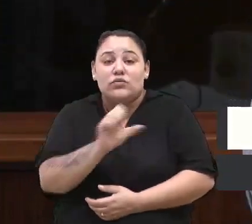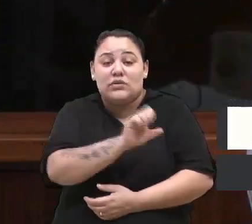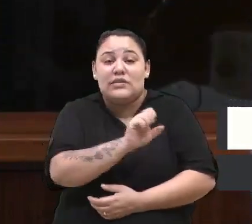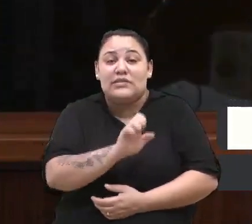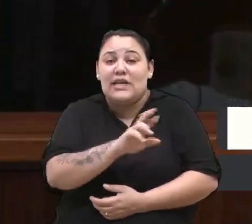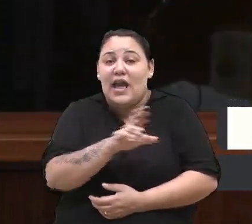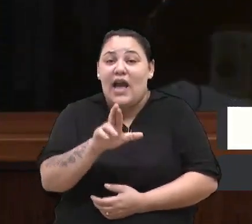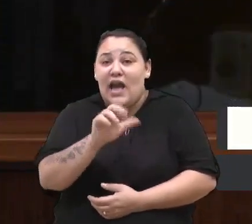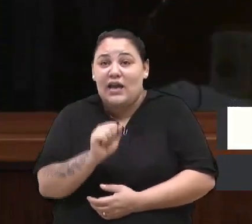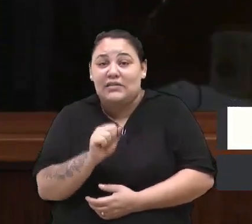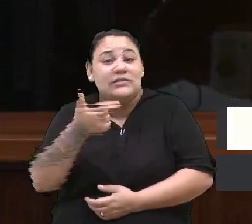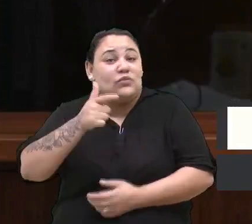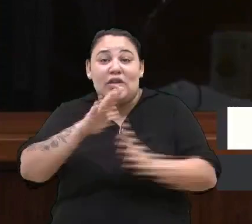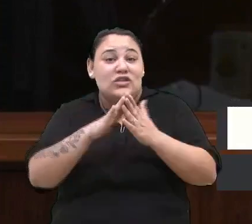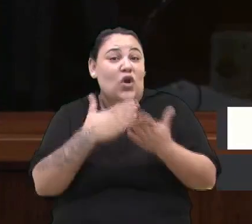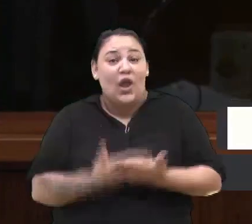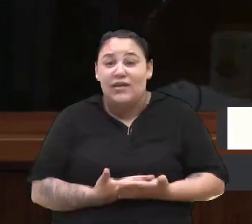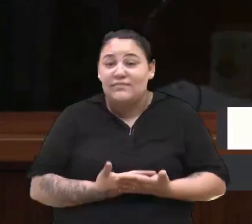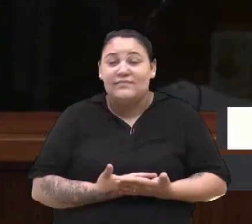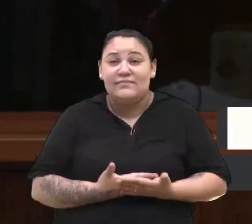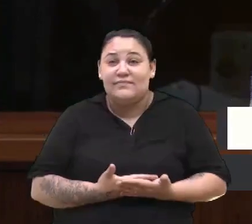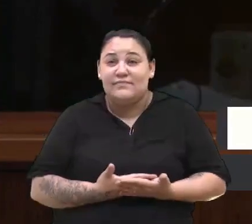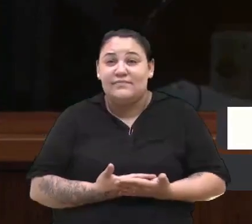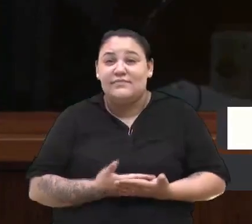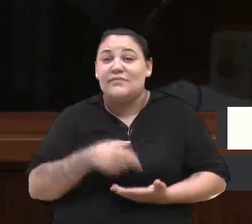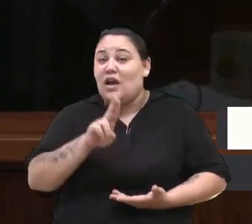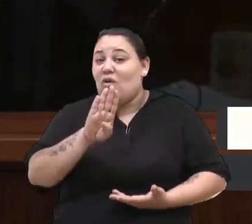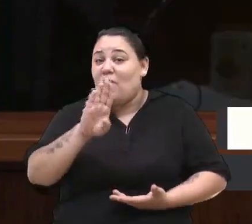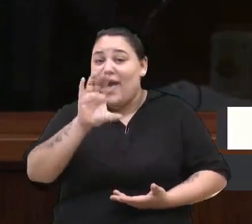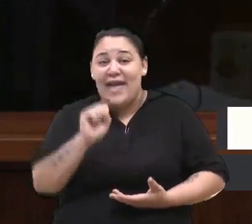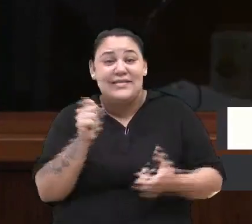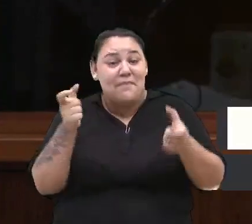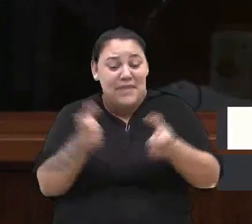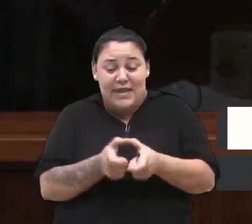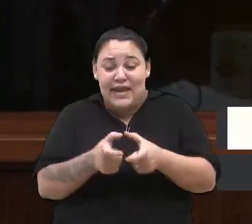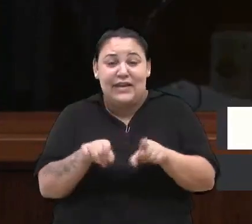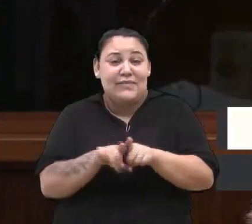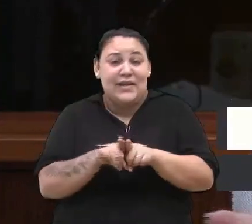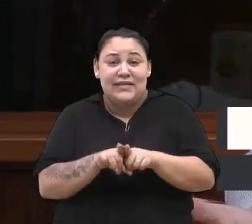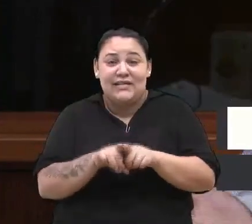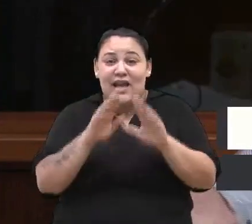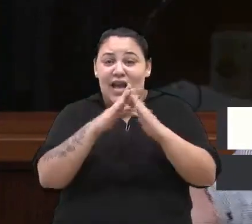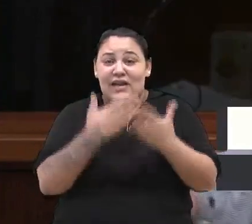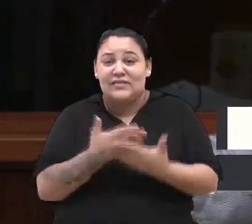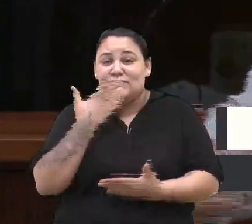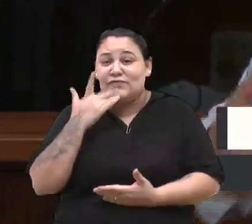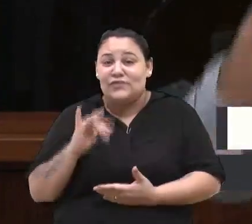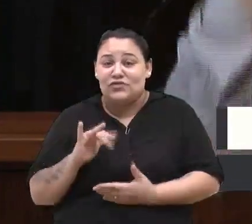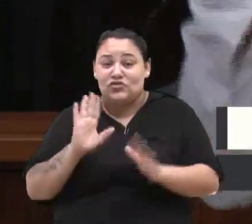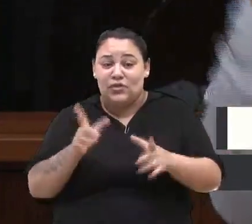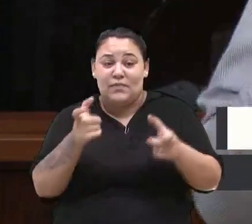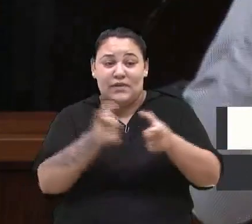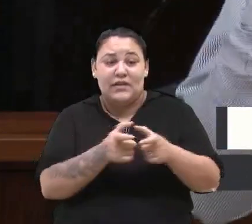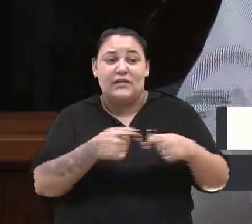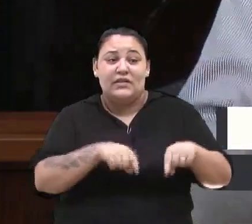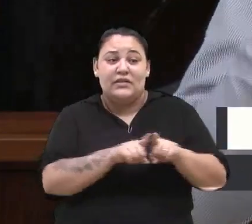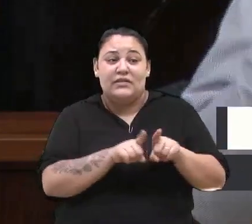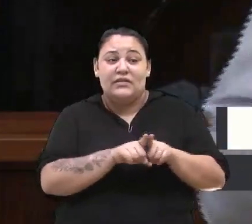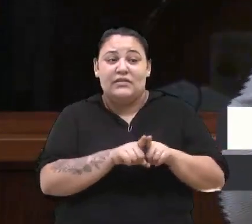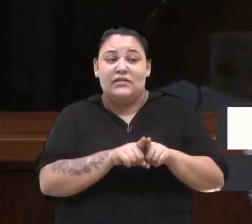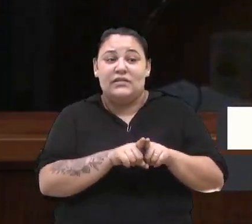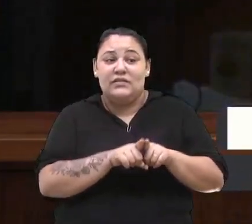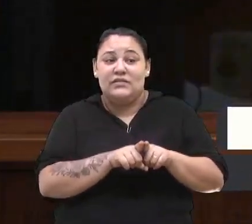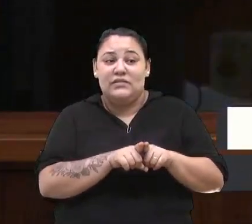tem escola, a UBS já é pequena, a de educação infantil começou pequena. Então, acho que é uma outra discussão que a gente tem